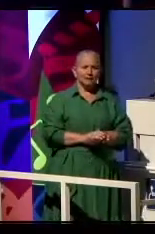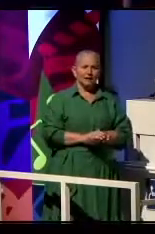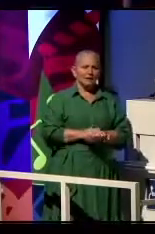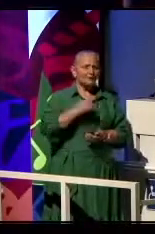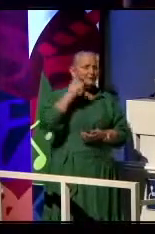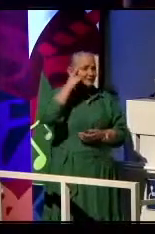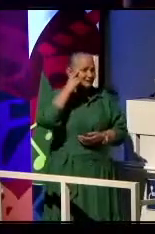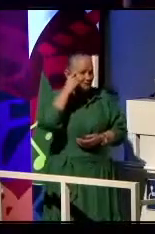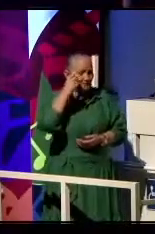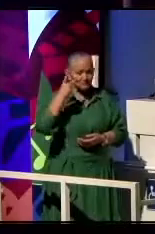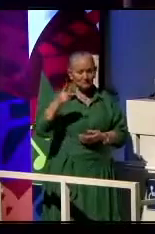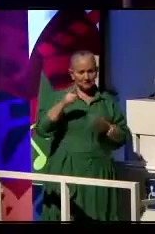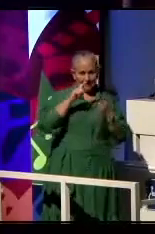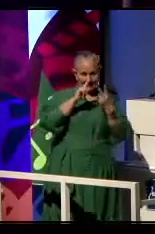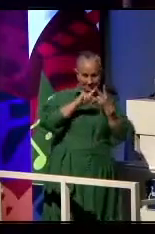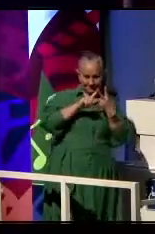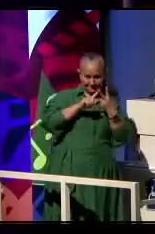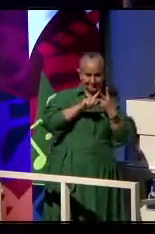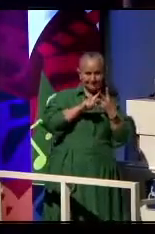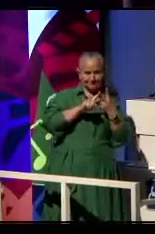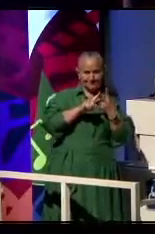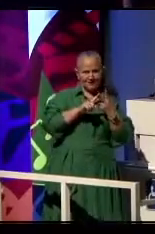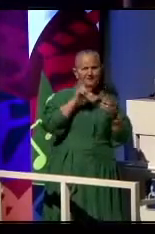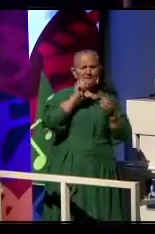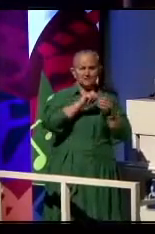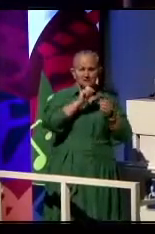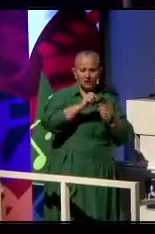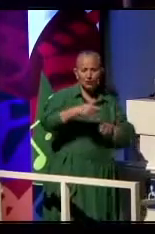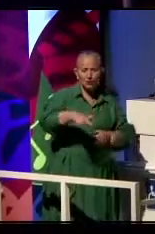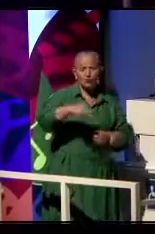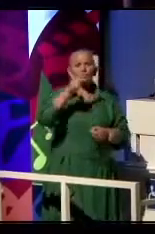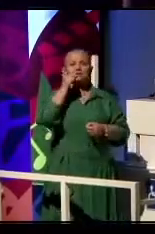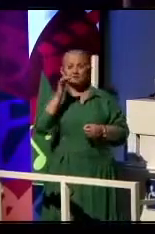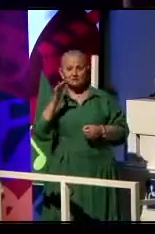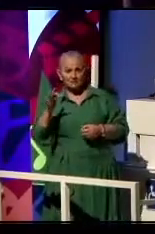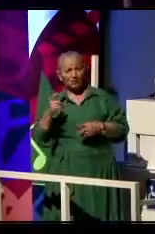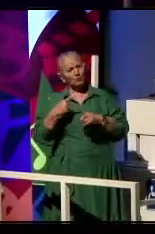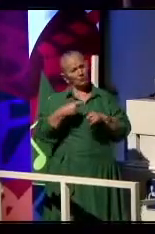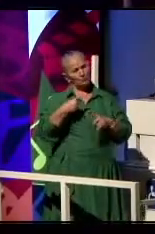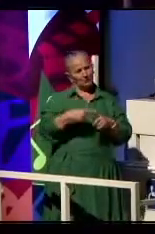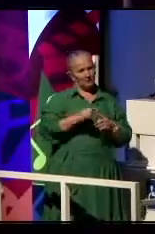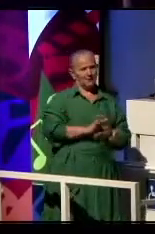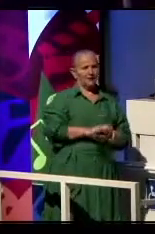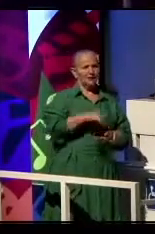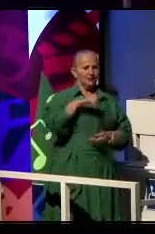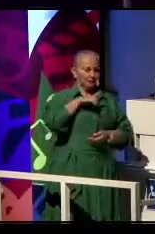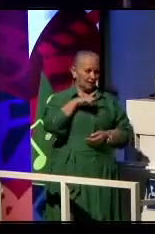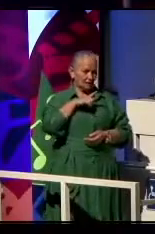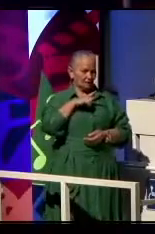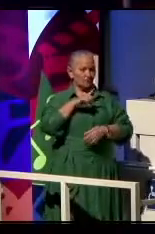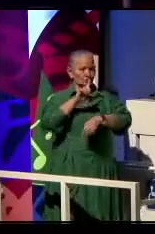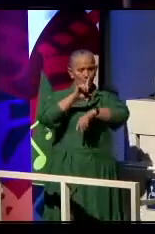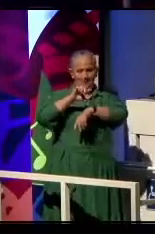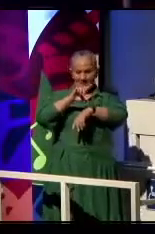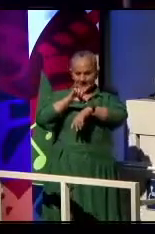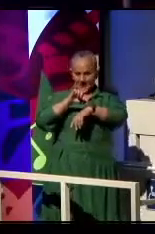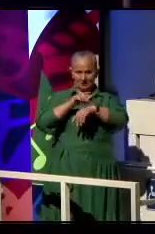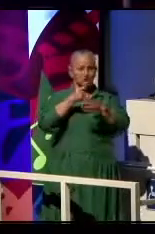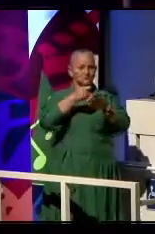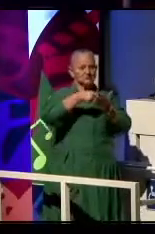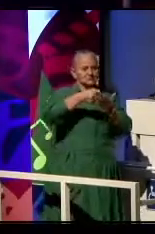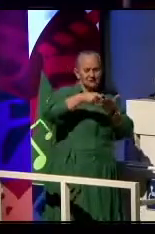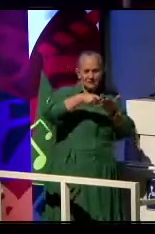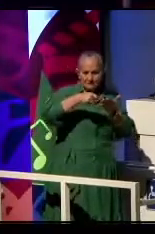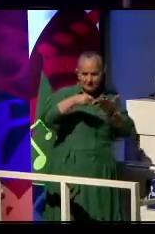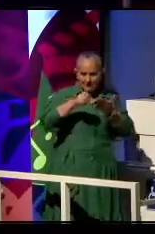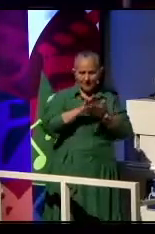lançar o primeiro álbum duplo do Brasil. Por uma questão burocrática, houve um atraso e a Gal Costa foi a